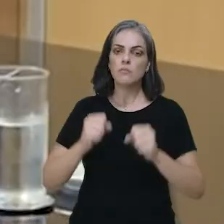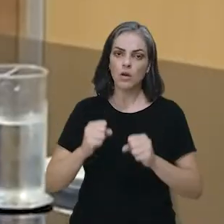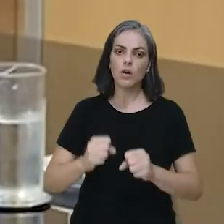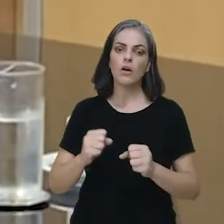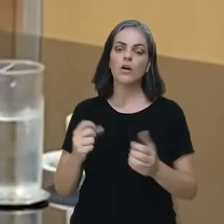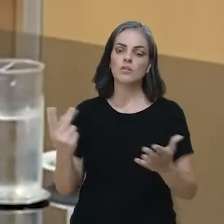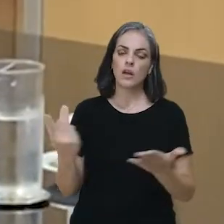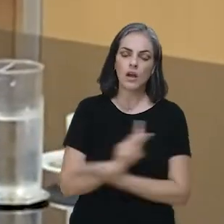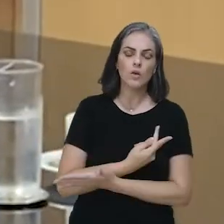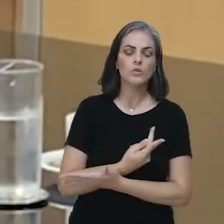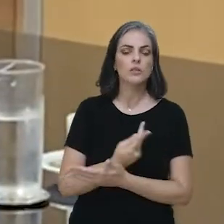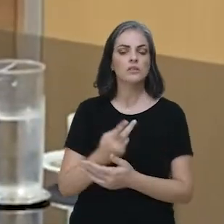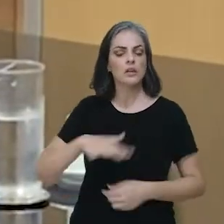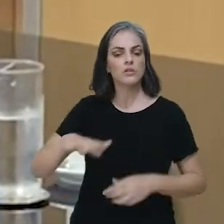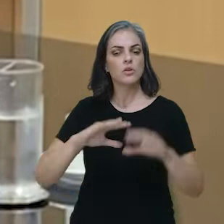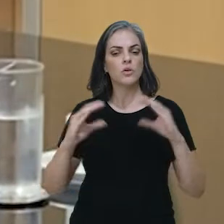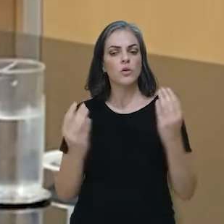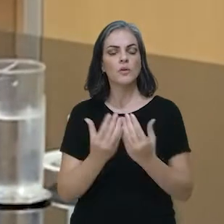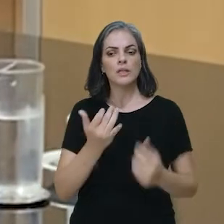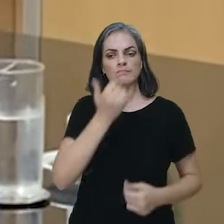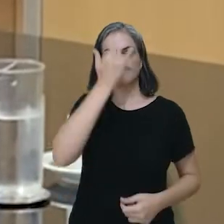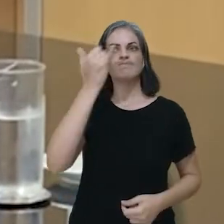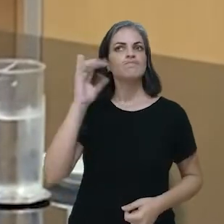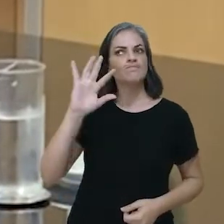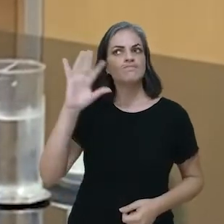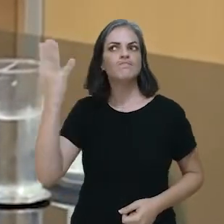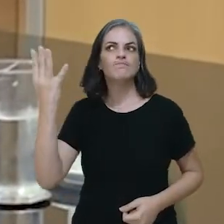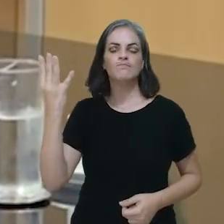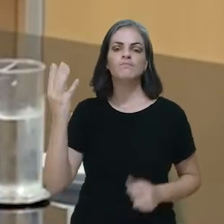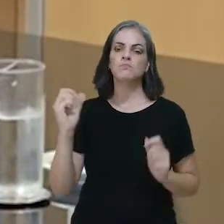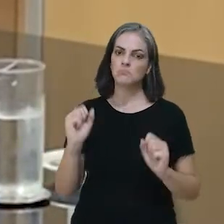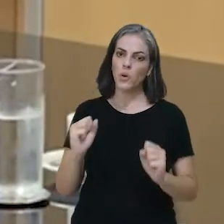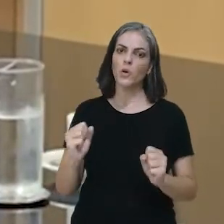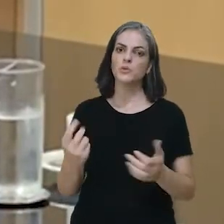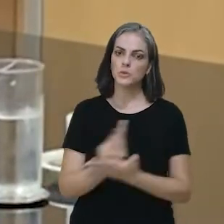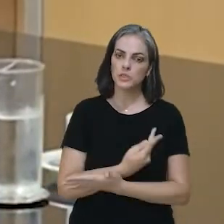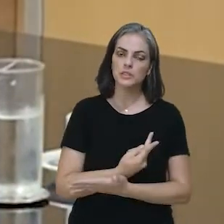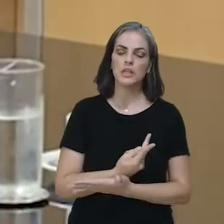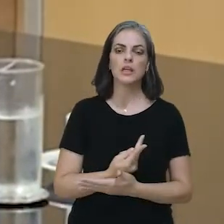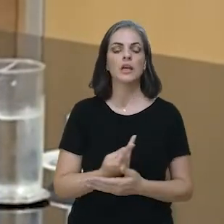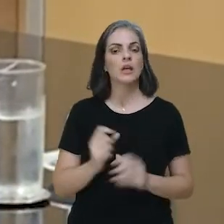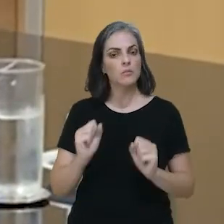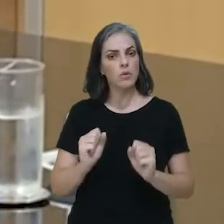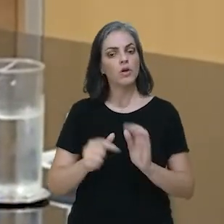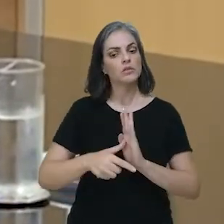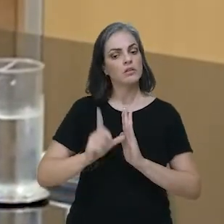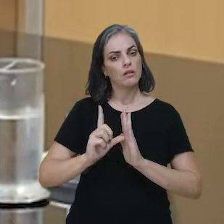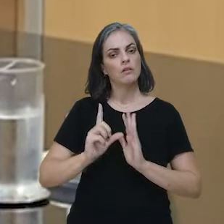cidade deles, a comunidade específica, ela é suscetível a mudanças climáticas.